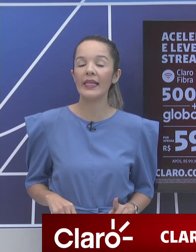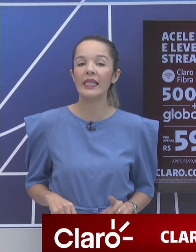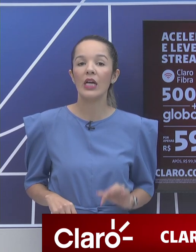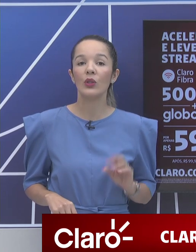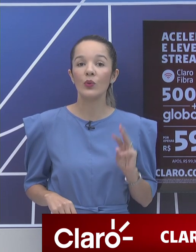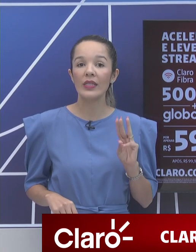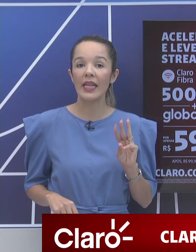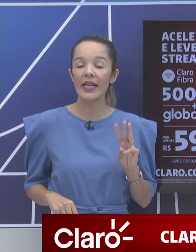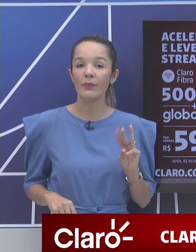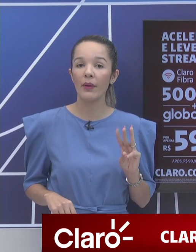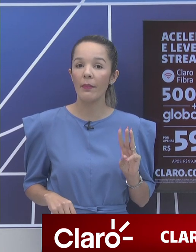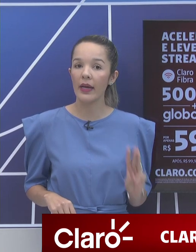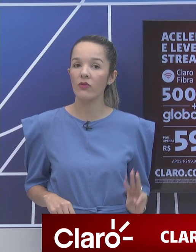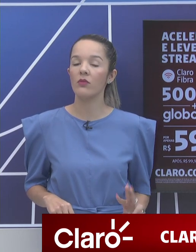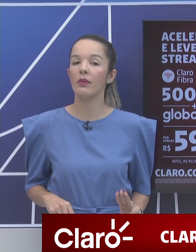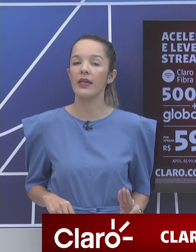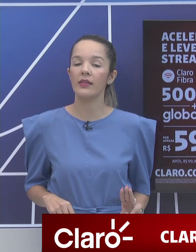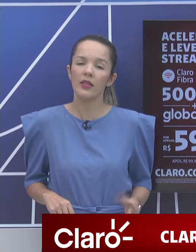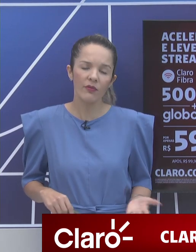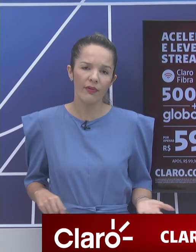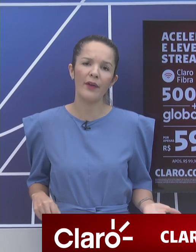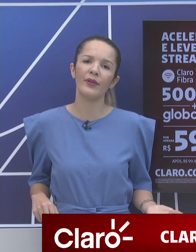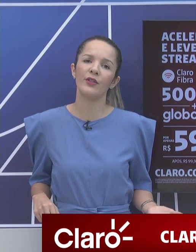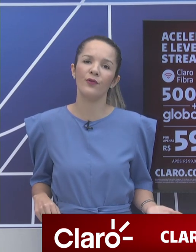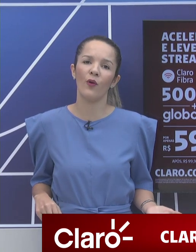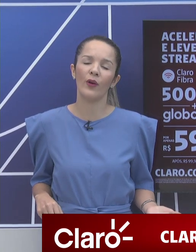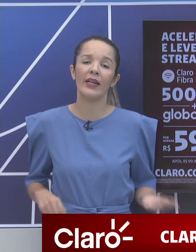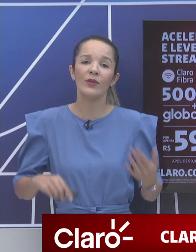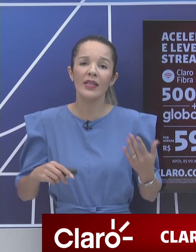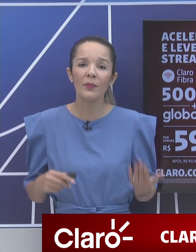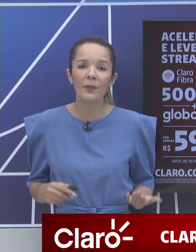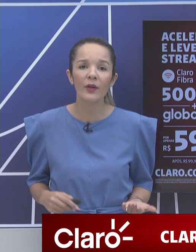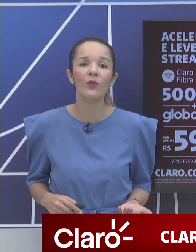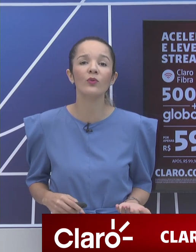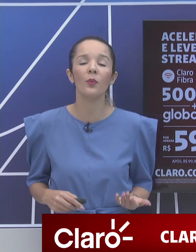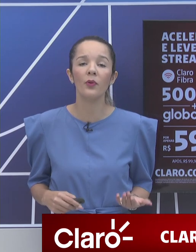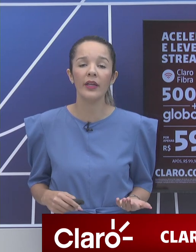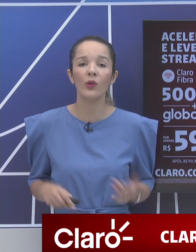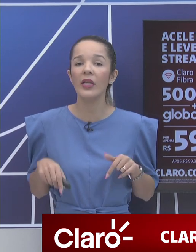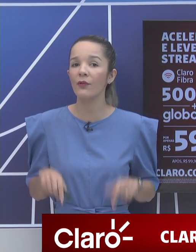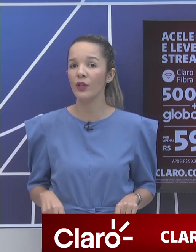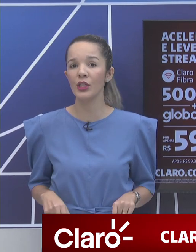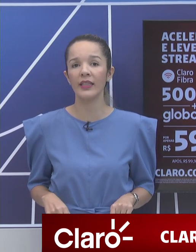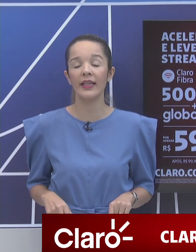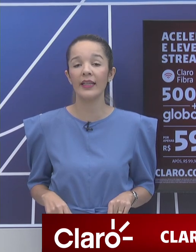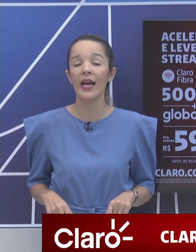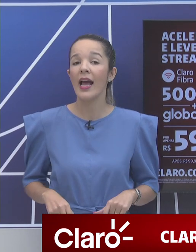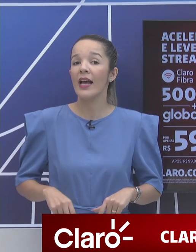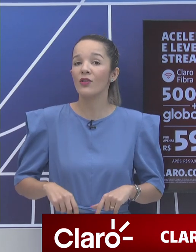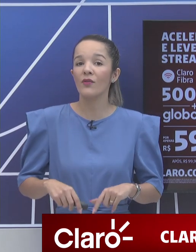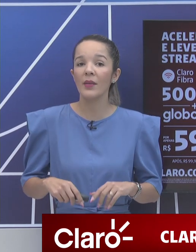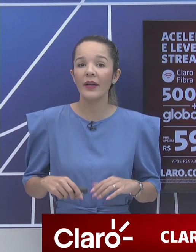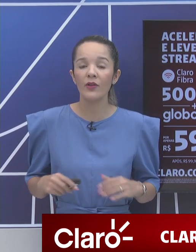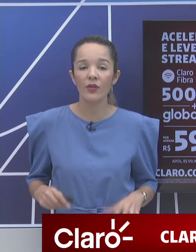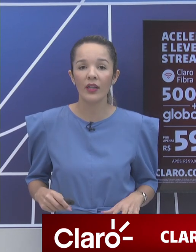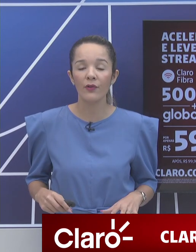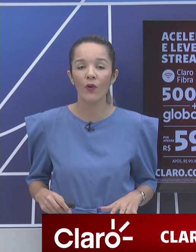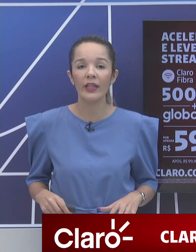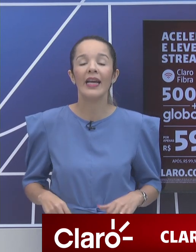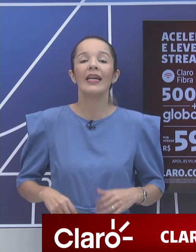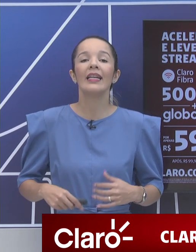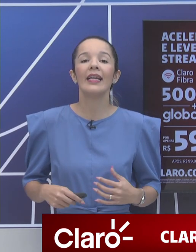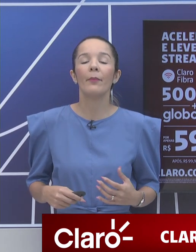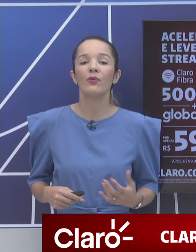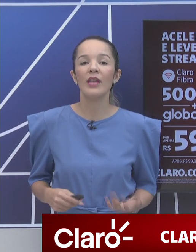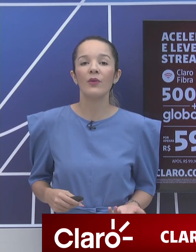por mês nos três primeiros meses. Não vai ficar de fora, né? Eu sempre pergunto porque ó, o telefone já tá aqui. É só você pegar o seu